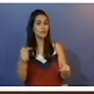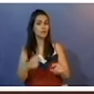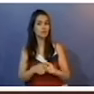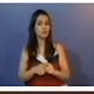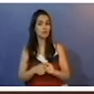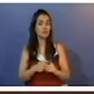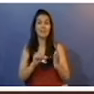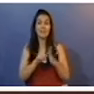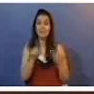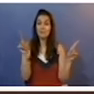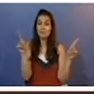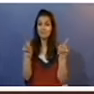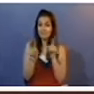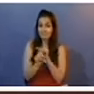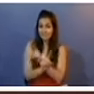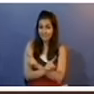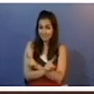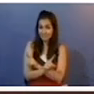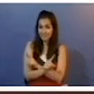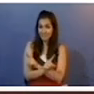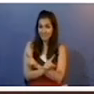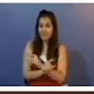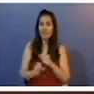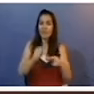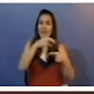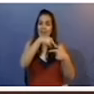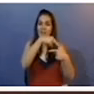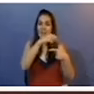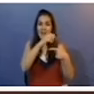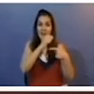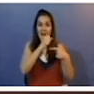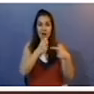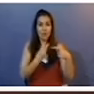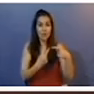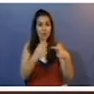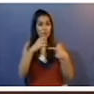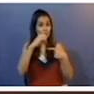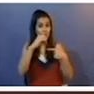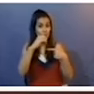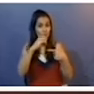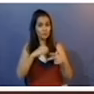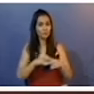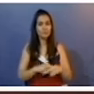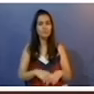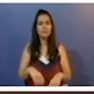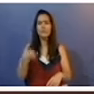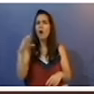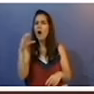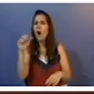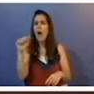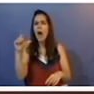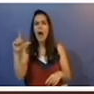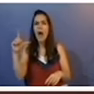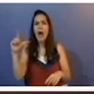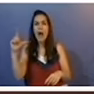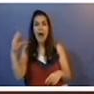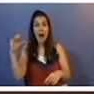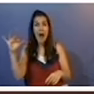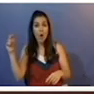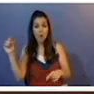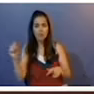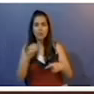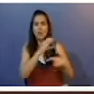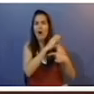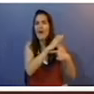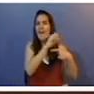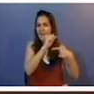inverto, né, os valores, aí fica Na2O. O cálcio, ele é um átomo que está na segunda família,